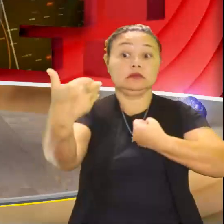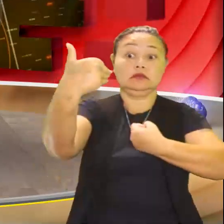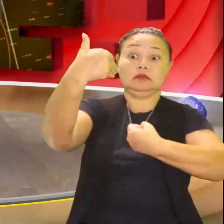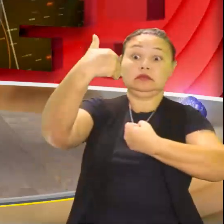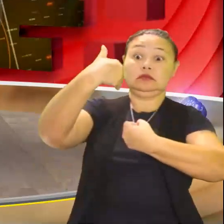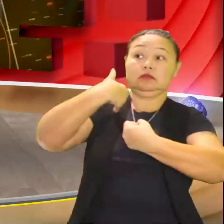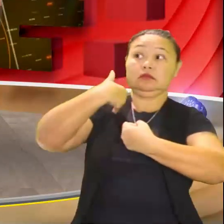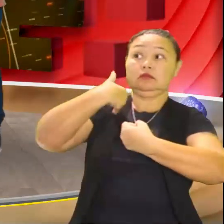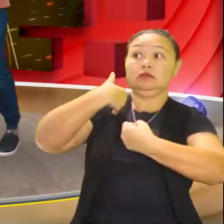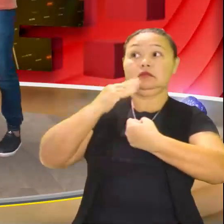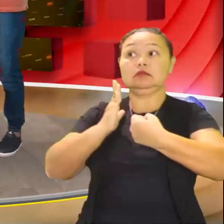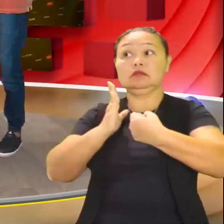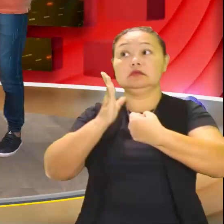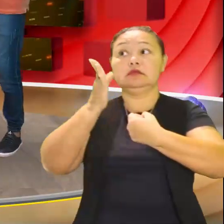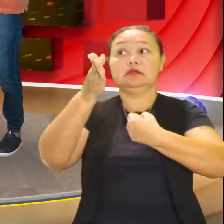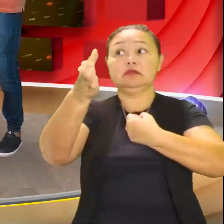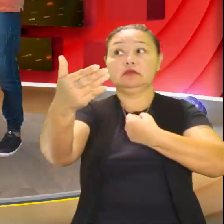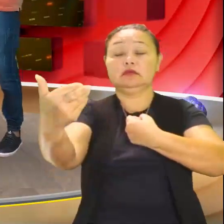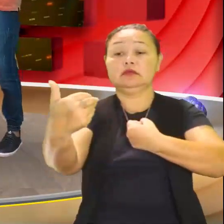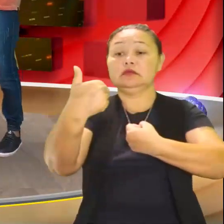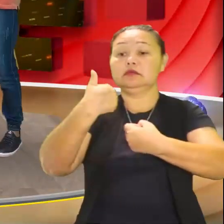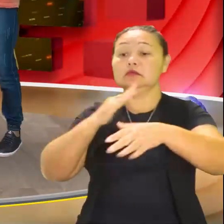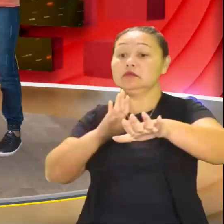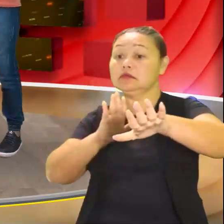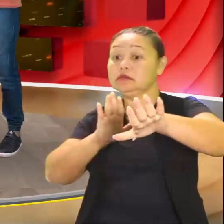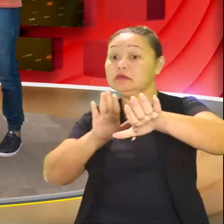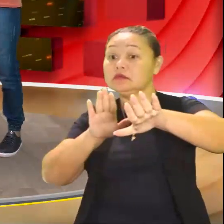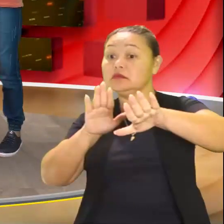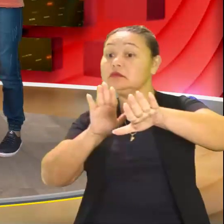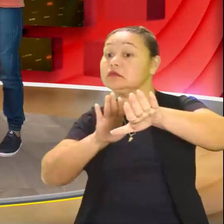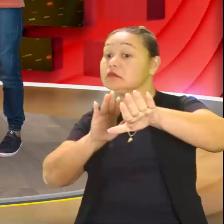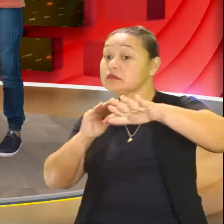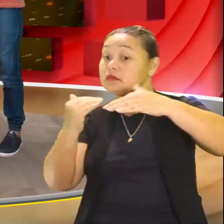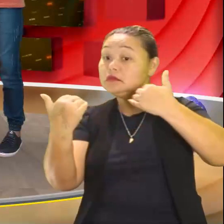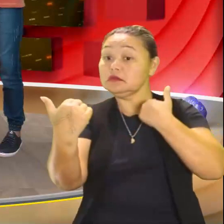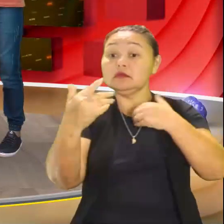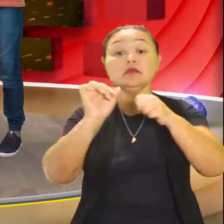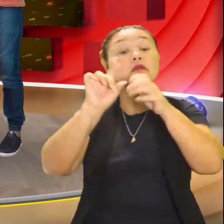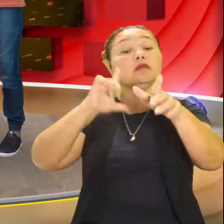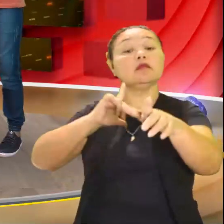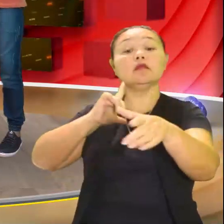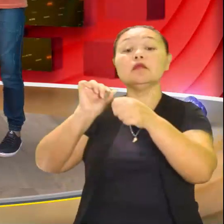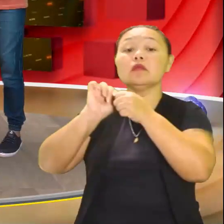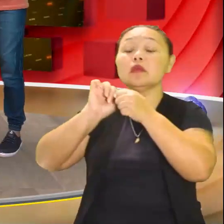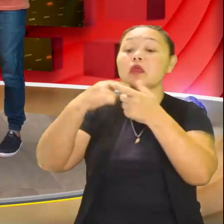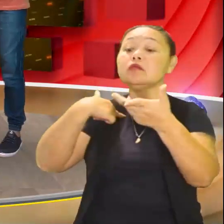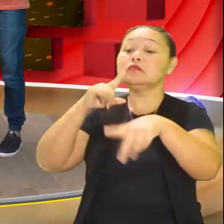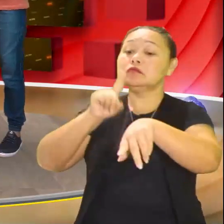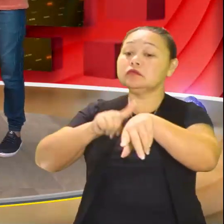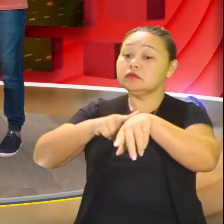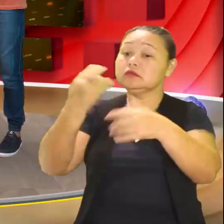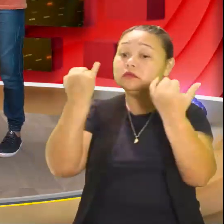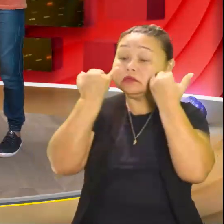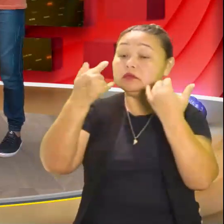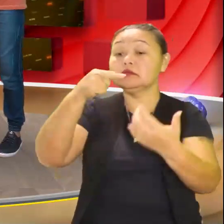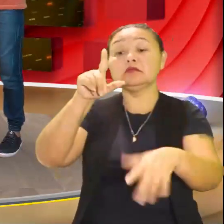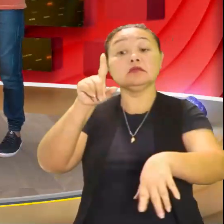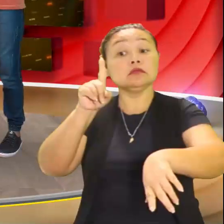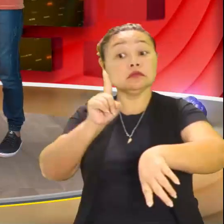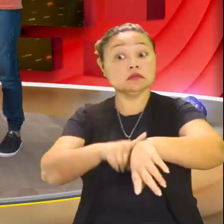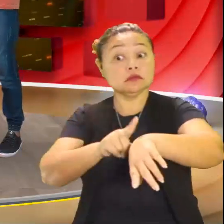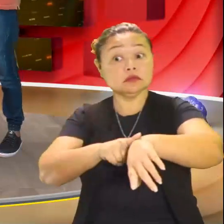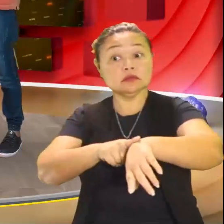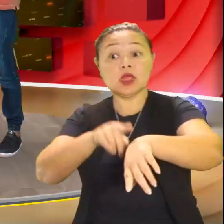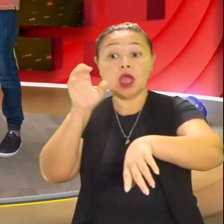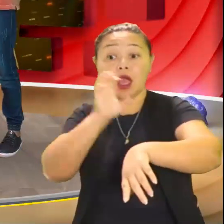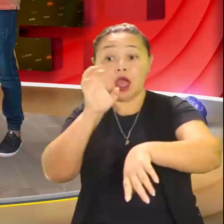voltando para algum lugar. Verdade, né? Tem Então, mão dupla. Isso. Informar que um carro passou a tantos quilômetros por hora não vai